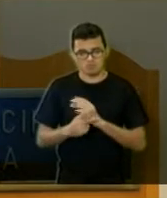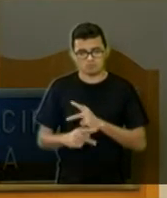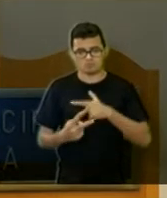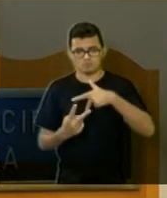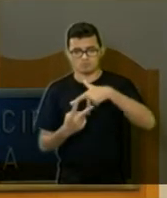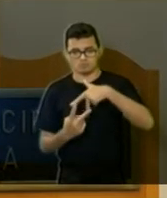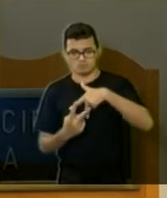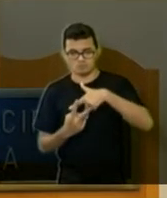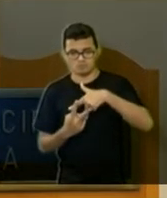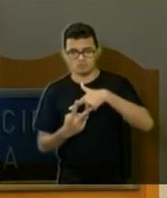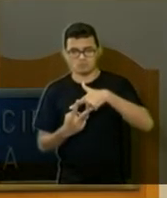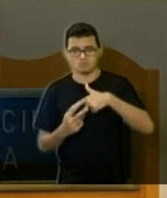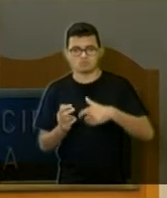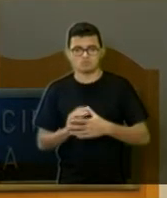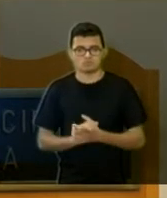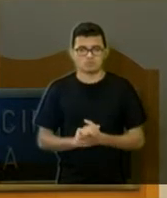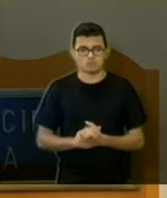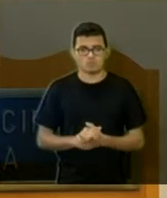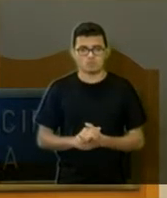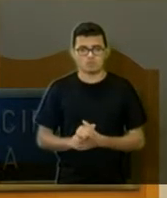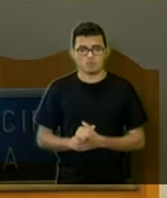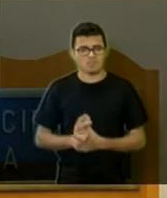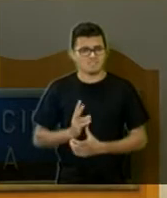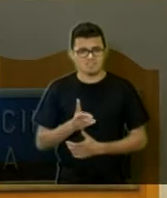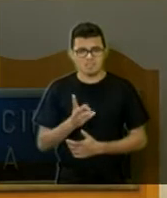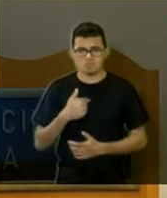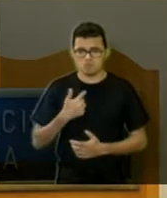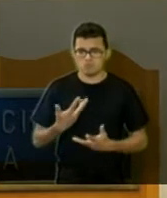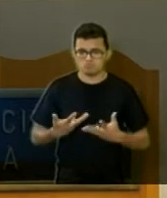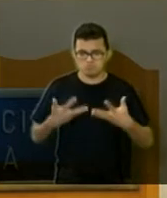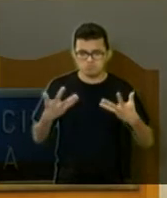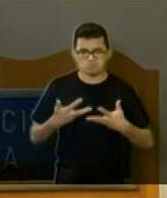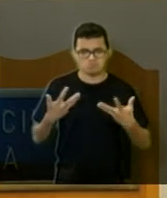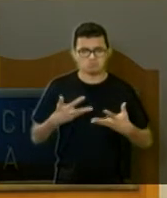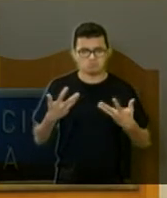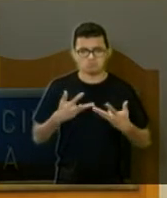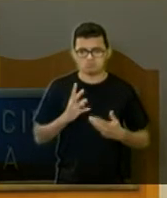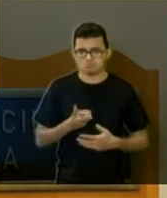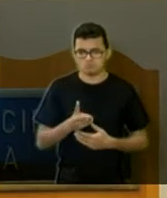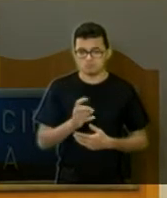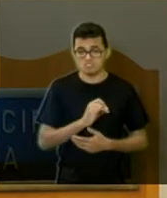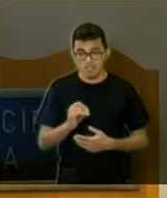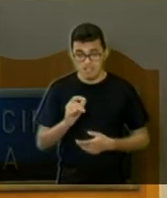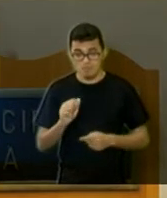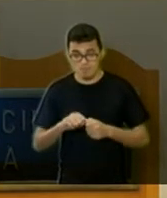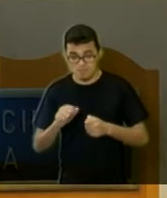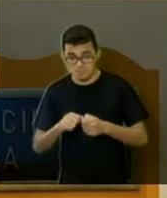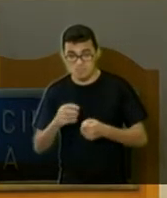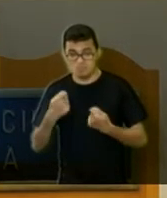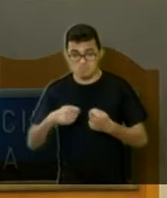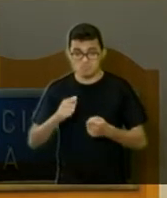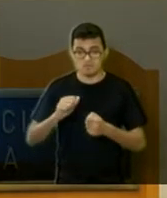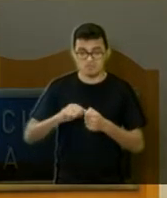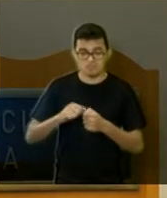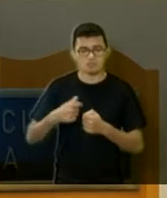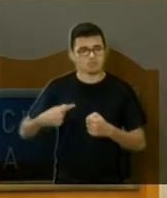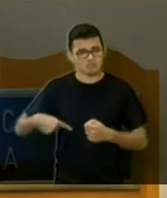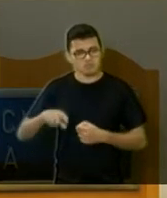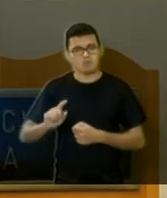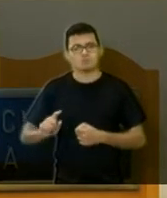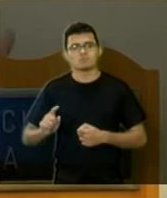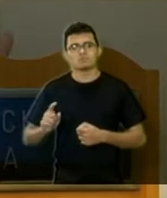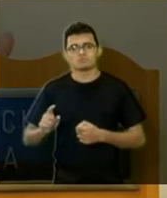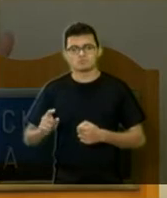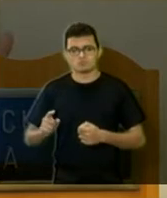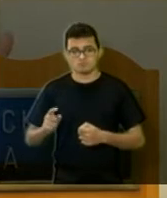maçonaria, a disposição sempre foi a mesma. Se é para fazer, vamos procurar fazer, mas